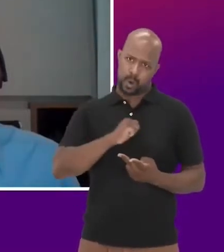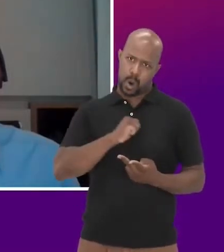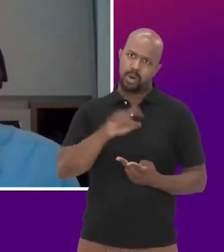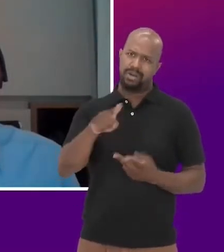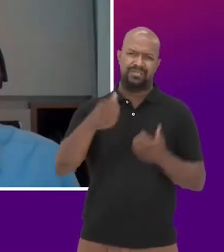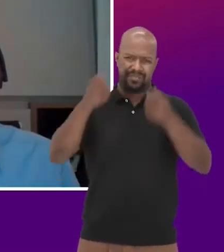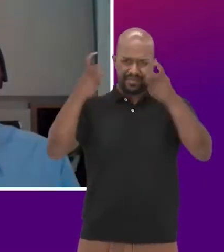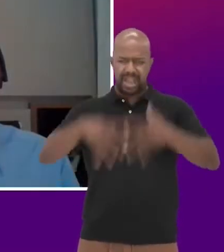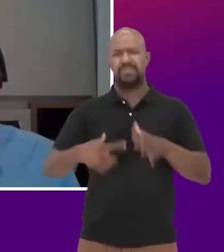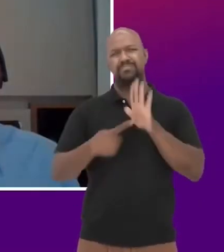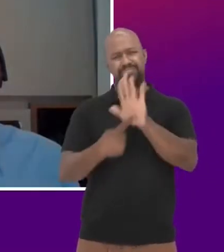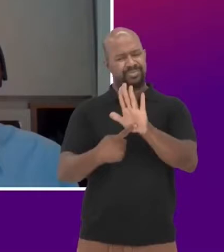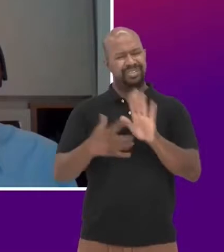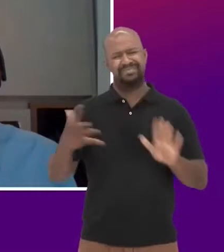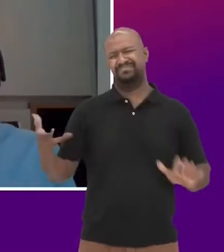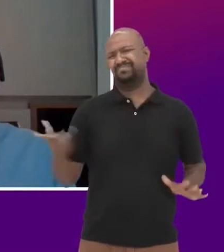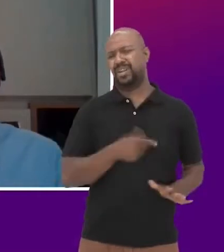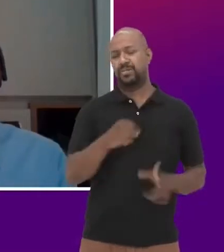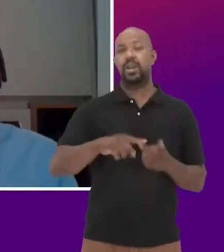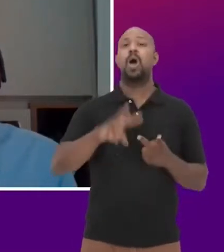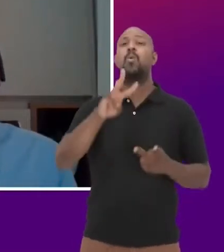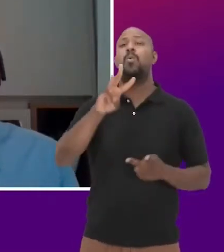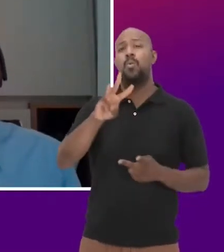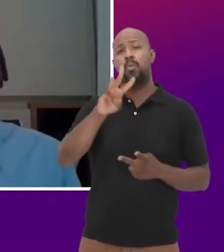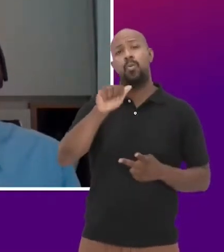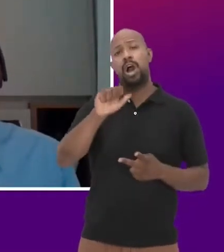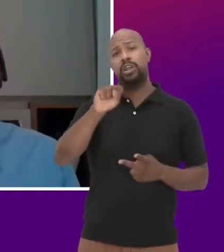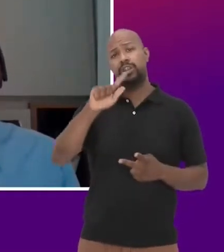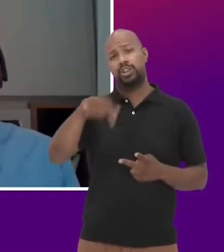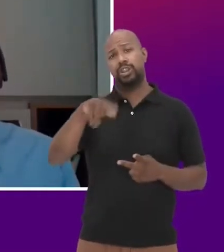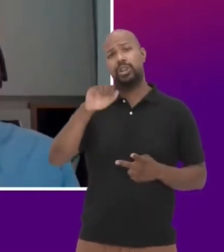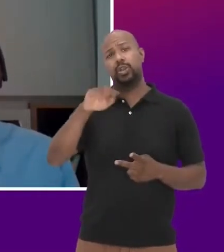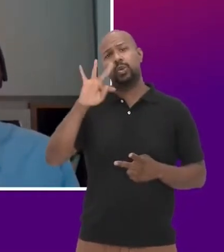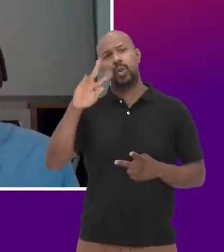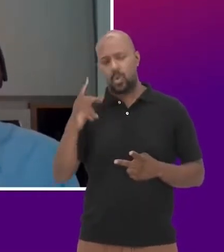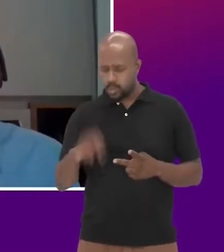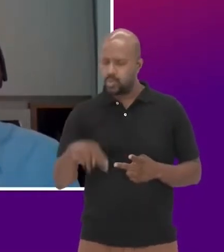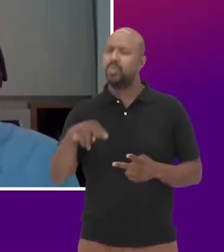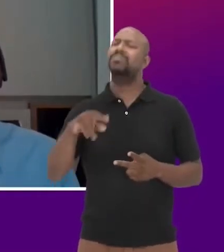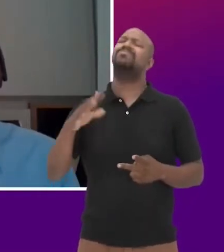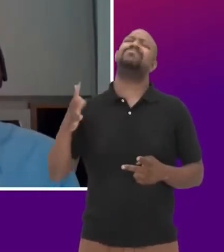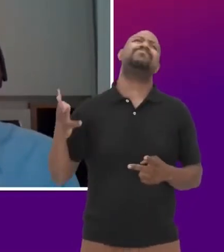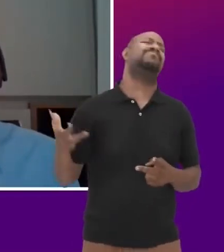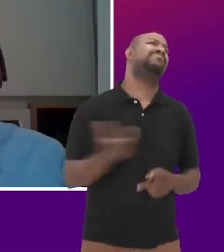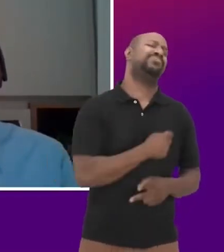uma exposição primorosa, a Washington Oliveto, que também fez uma